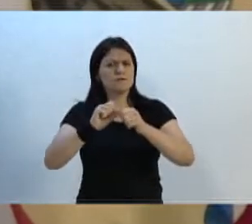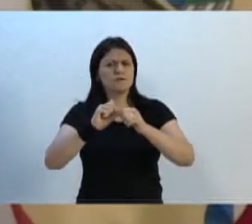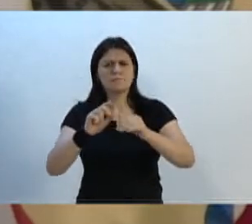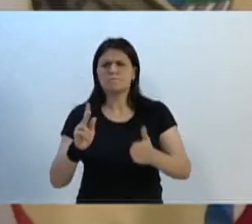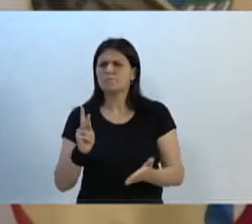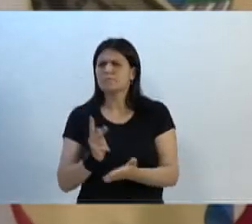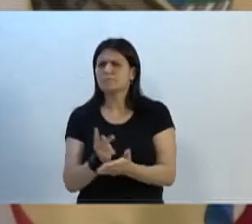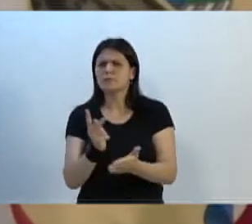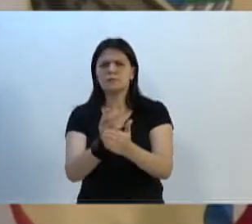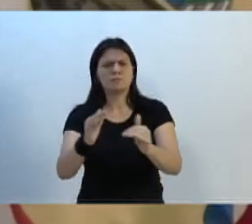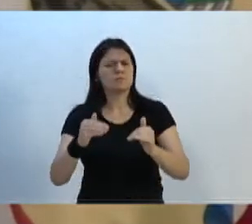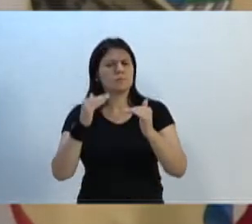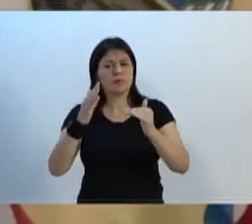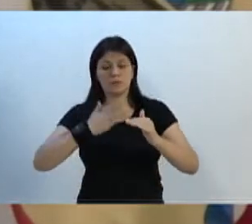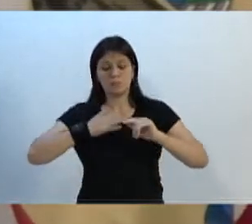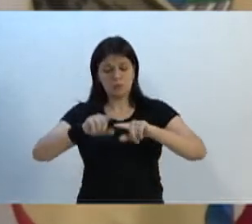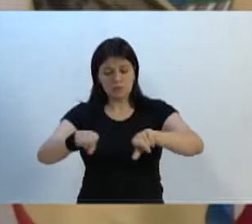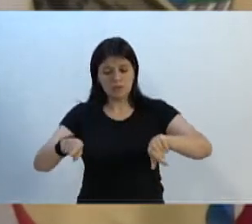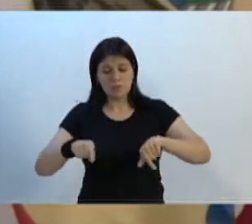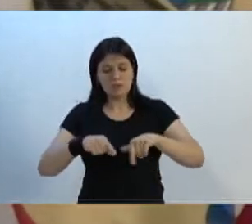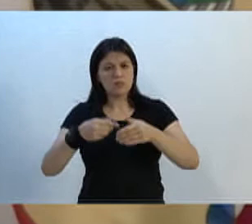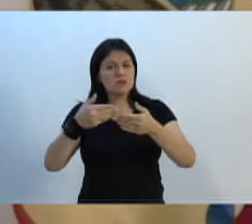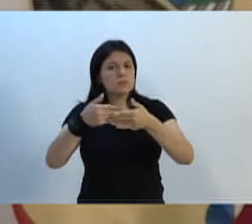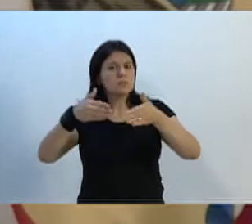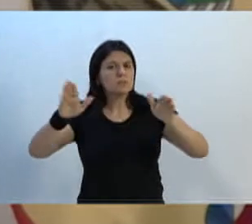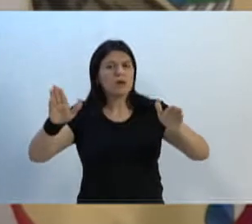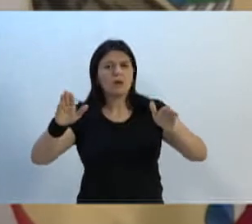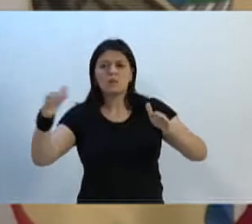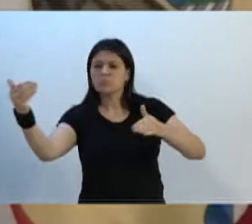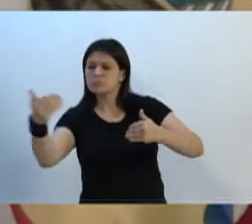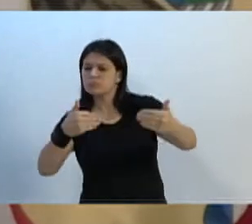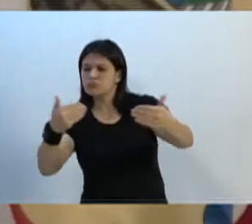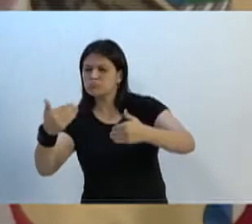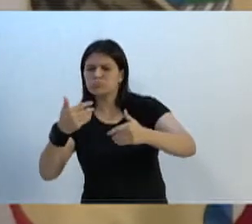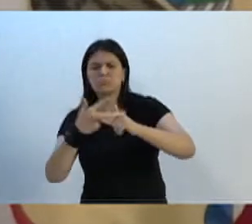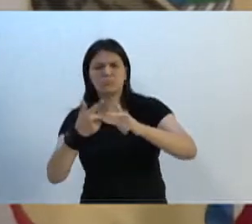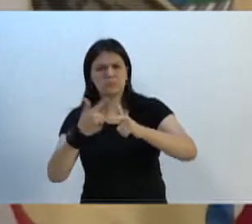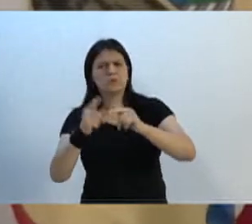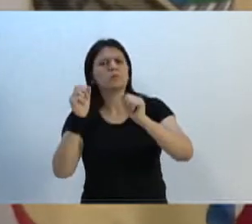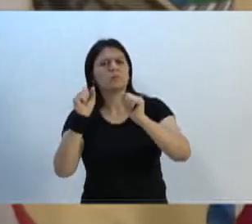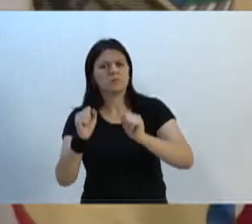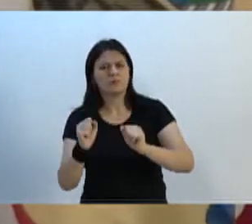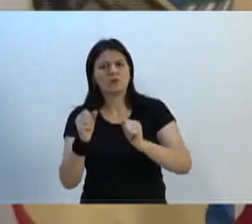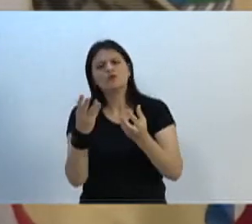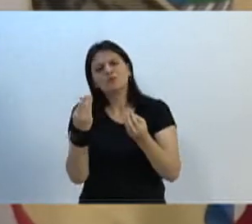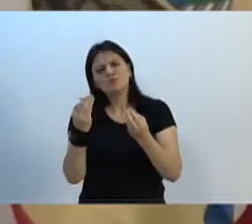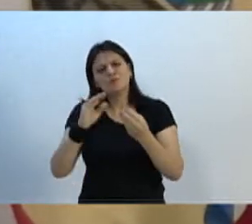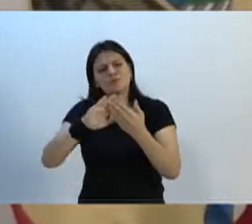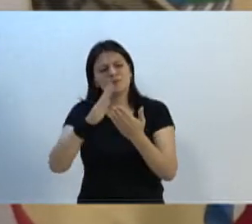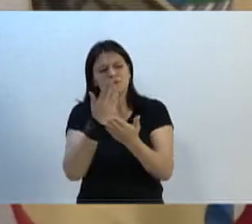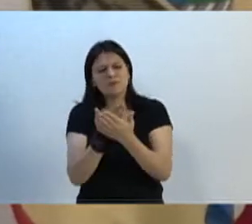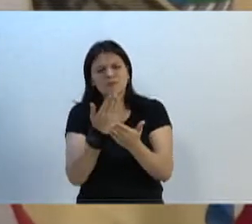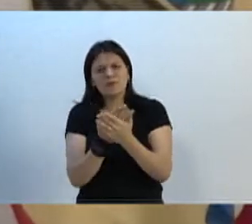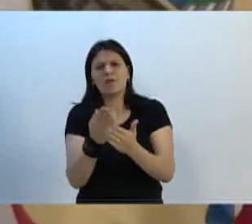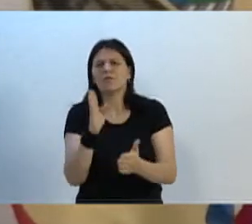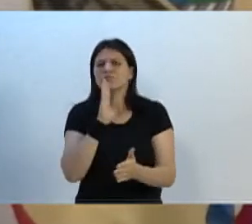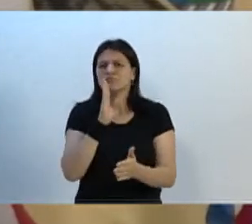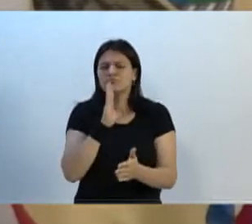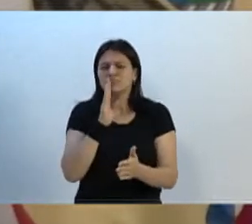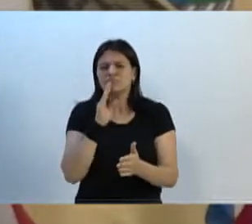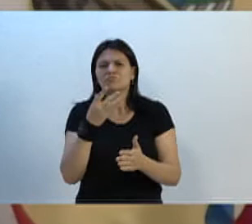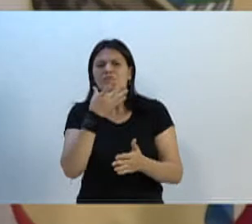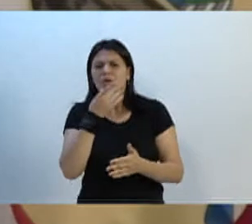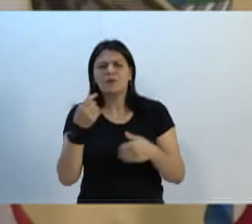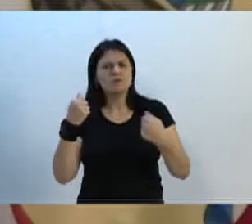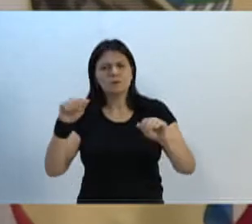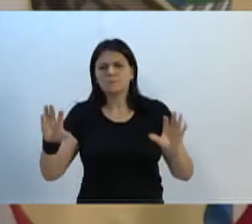essa discussão meu gabinete está de portas abertas a todos aqueles que tiverem problemas específicos muitos educandários acaba conhecendo também e eu acho que a